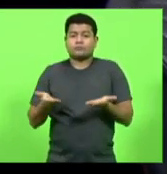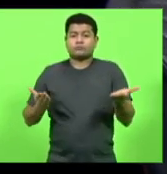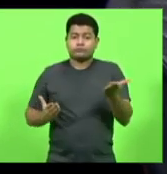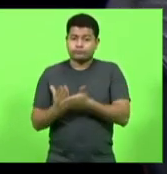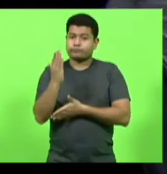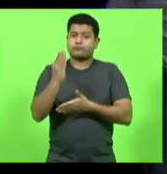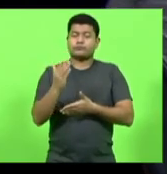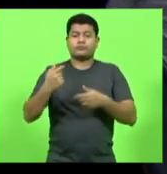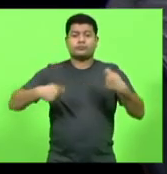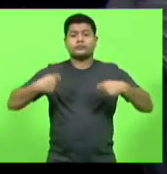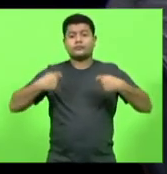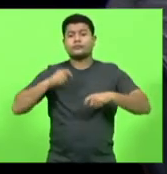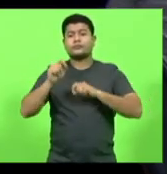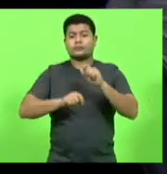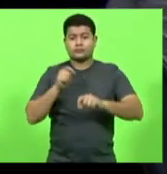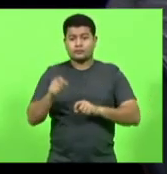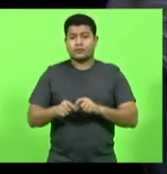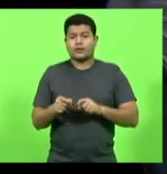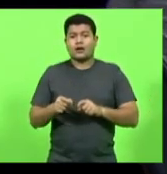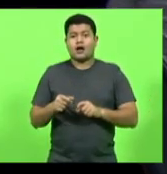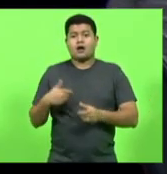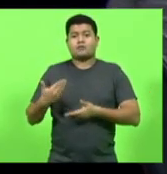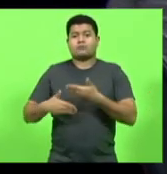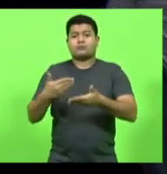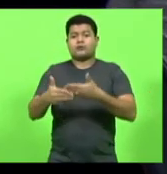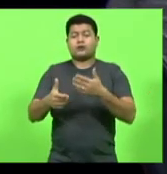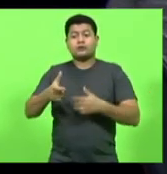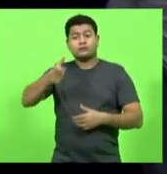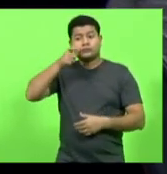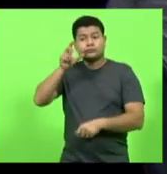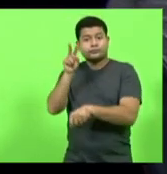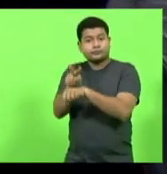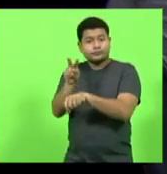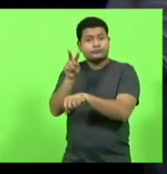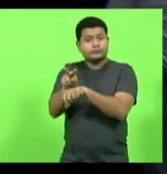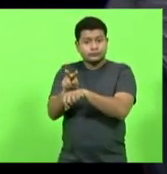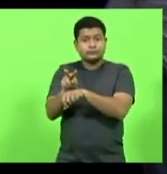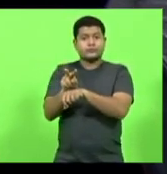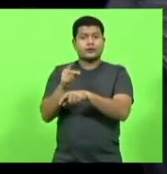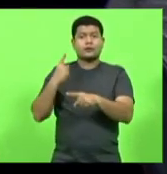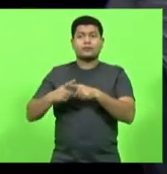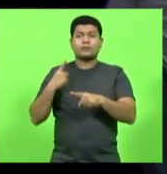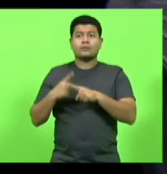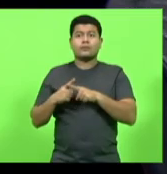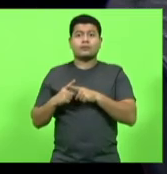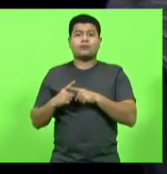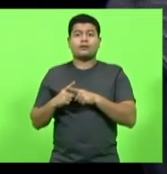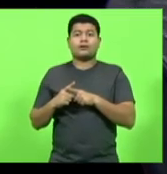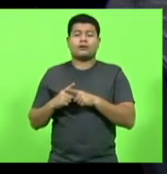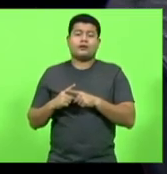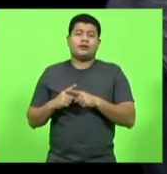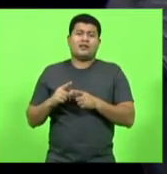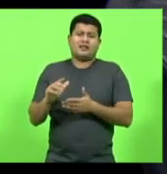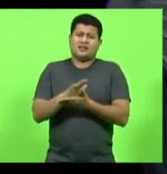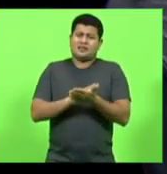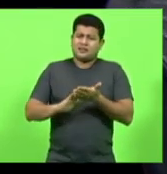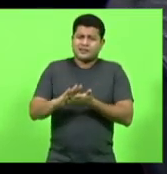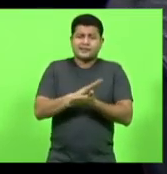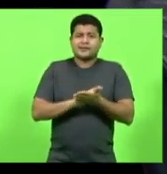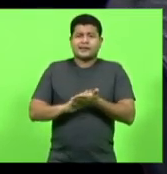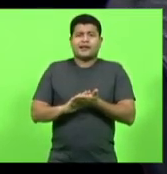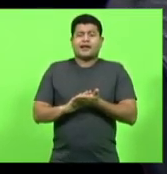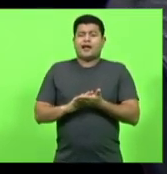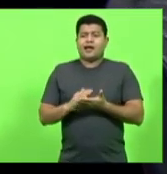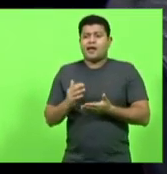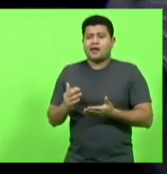gente precisa fazer um processo de acompanhamento, porque nada nos dá segurança de